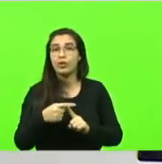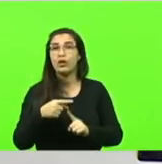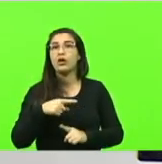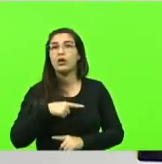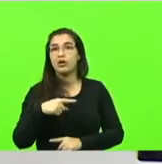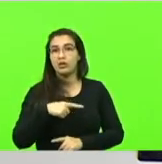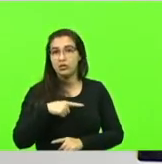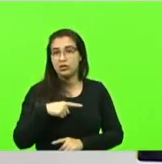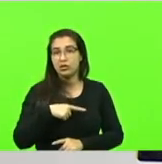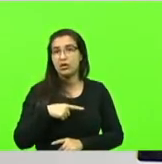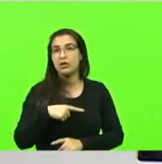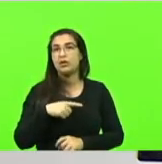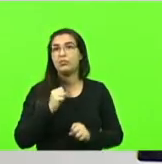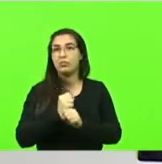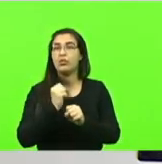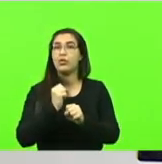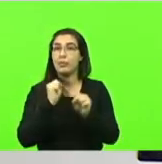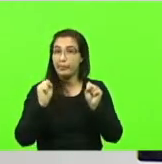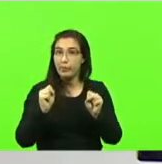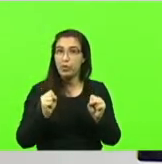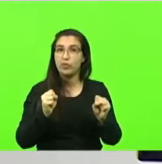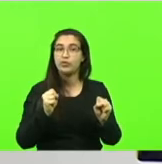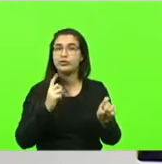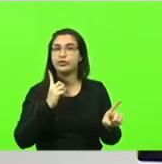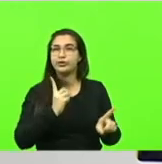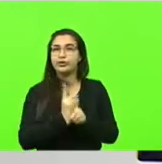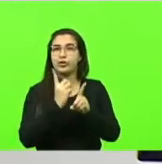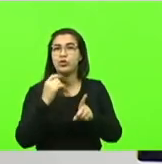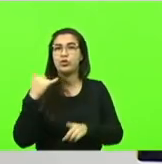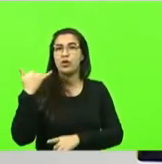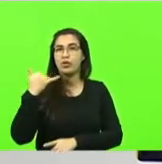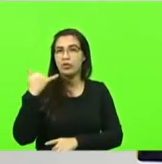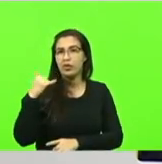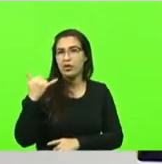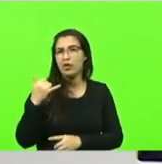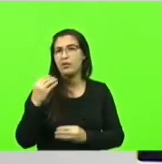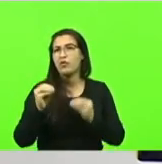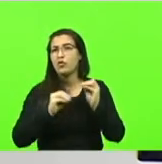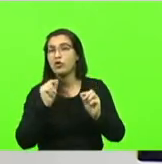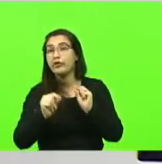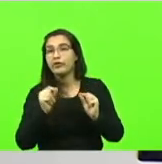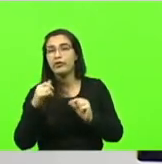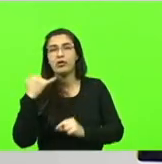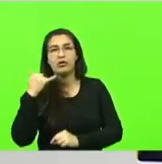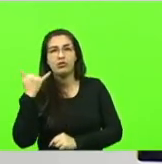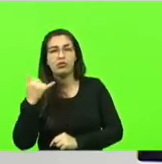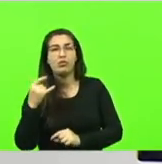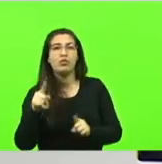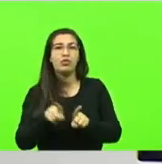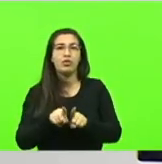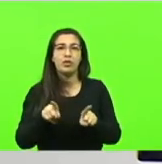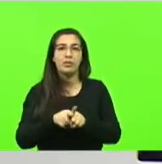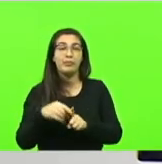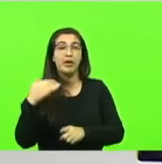sigilo telefônico, quebra de sigilo bancário, tudo em andamento.